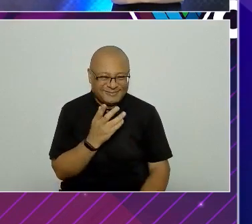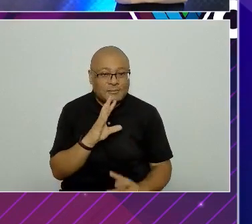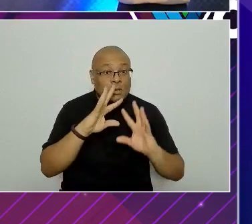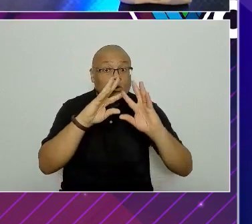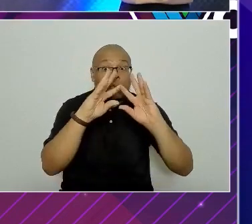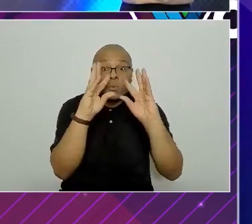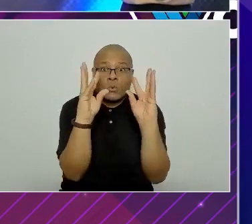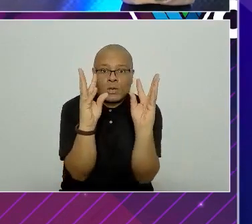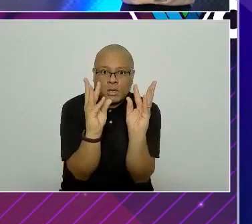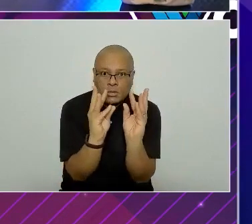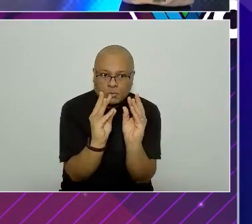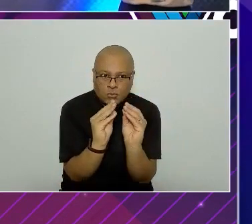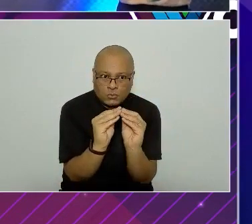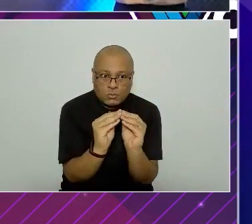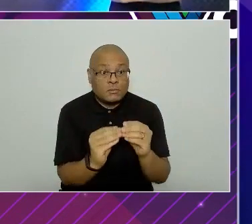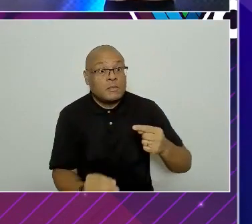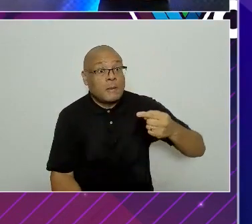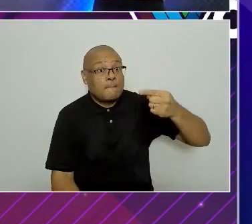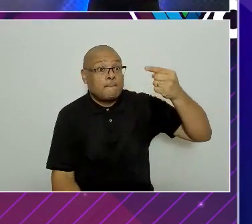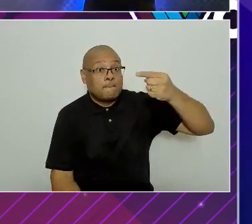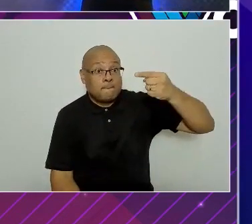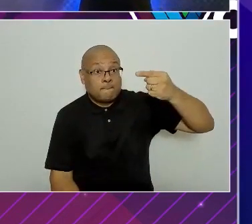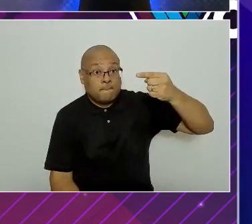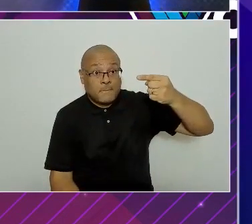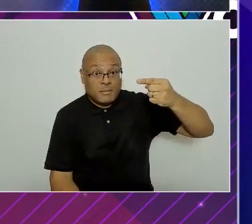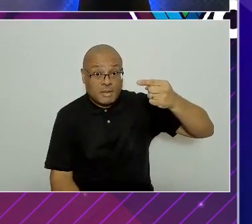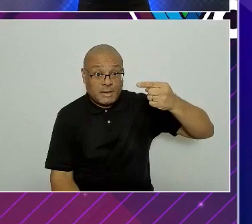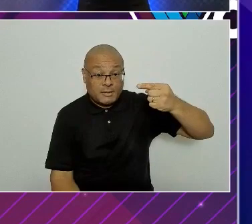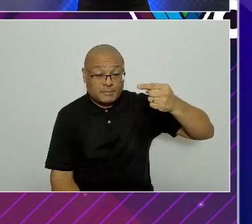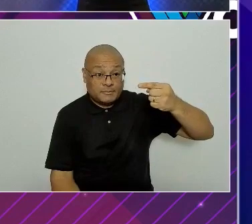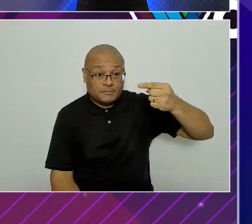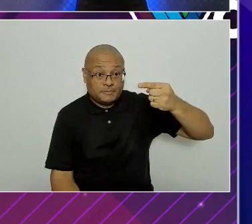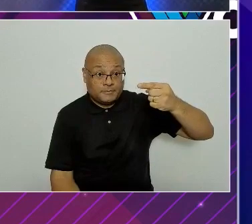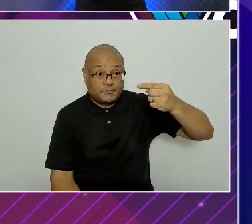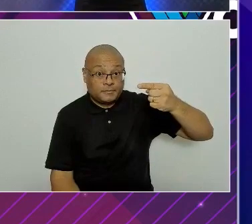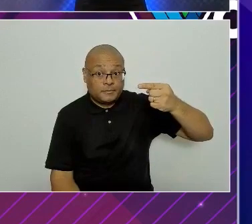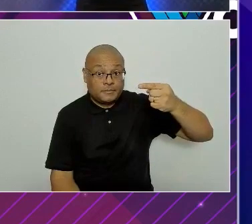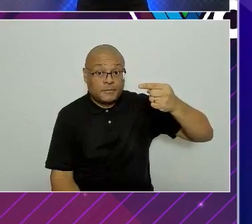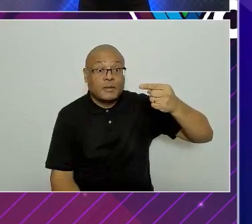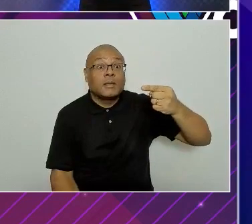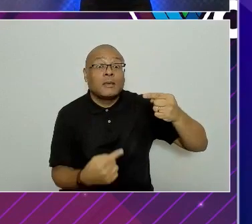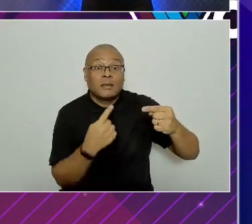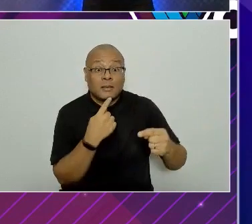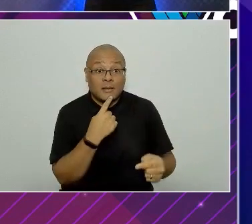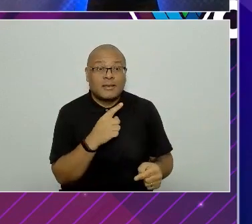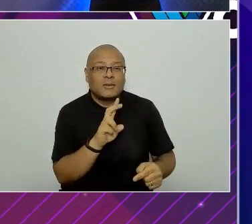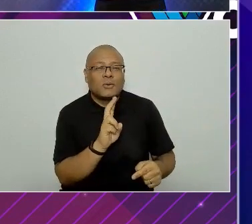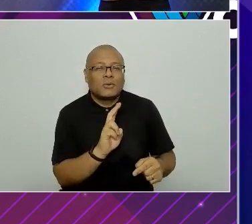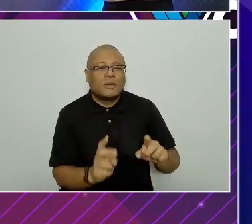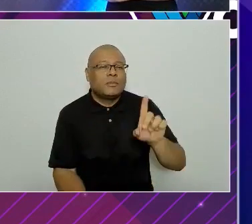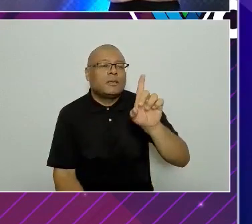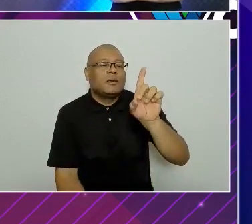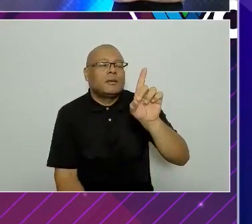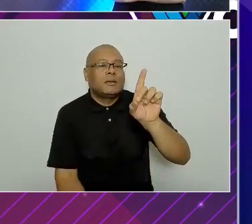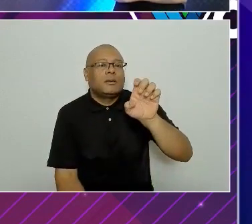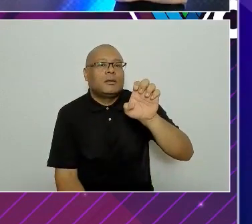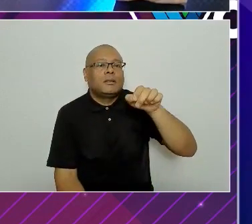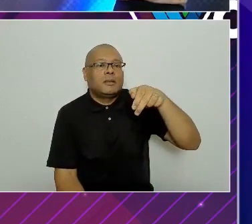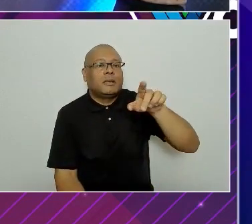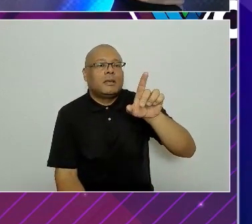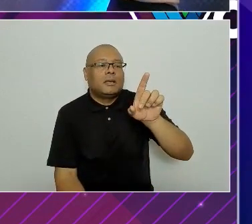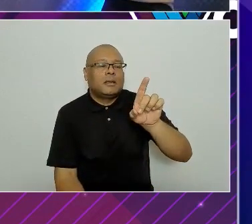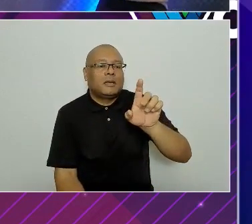ele tem a sua primeira camada, né? Que seria os nossos dendritos, que ele funciona como um terminal de